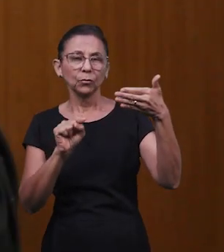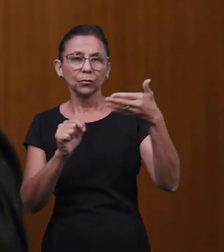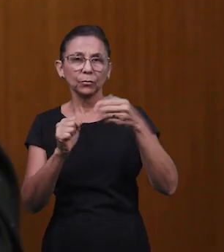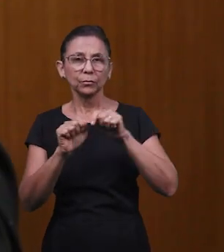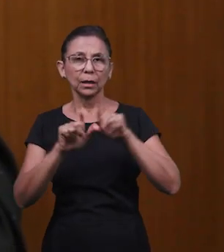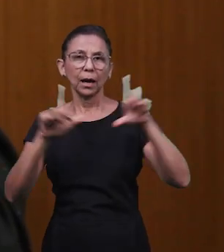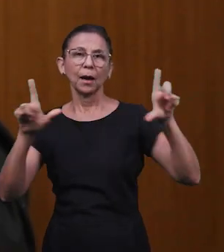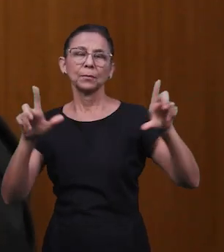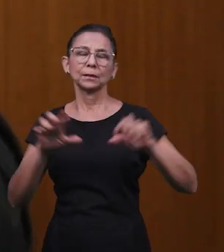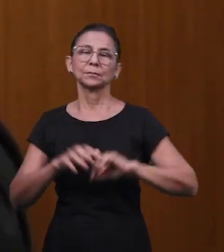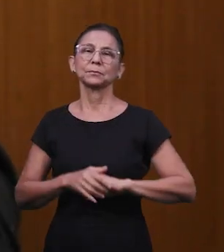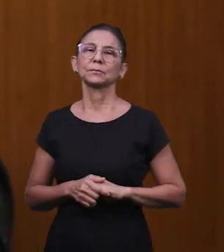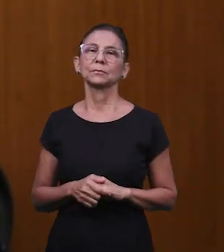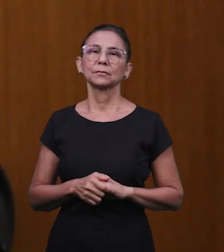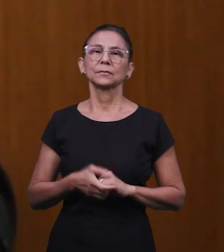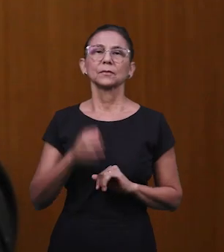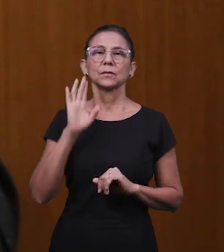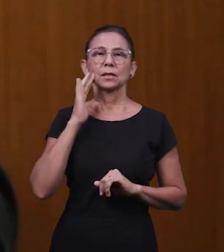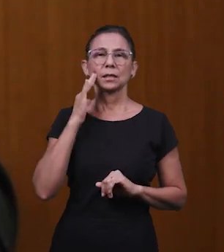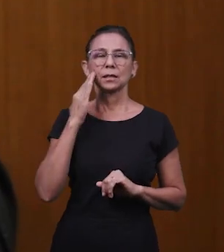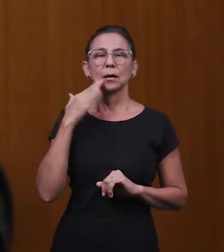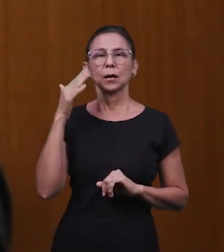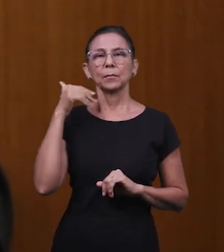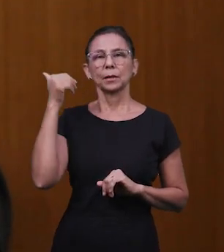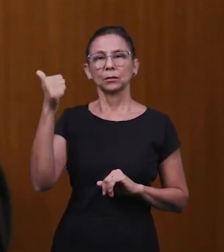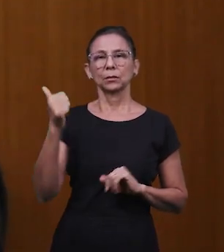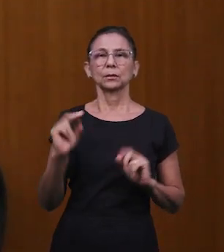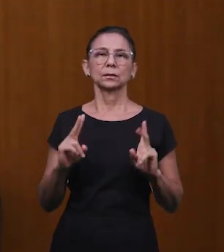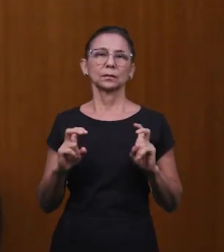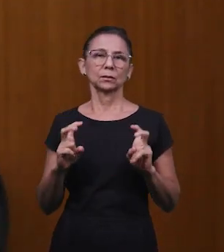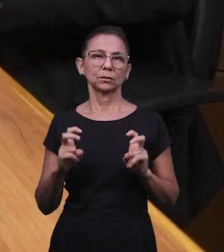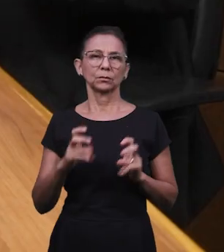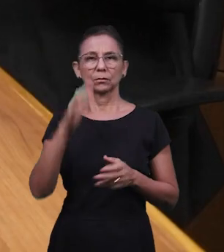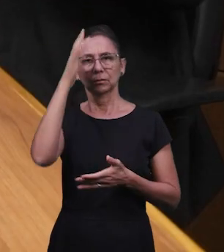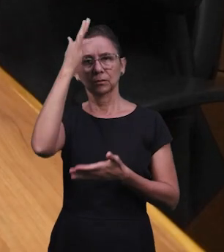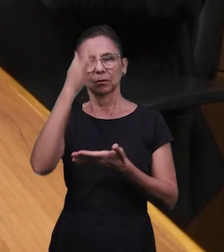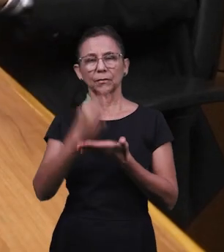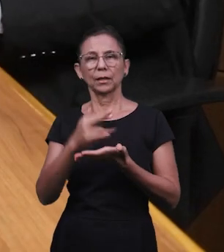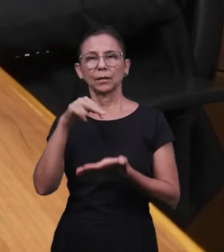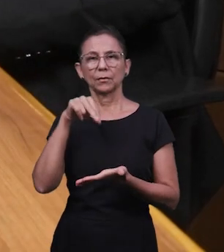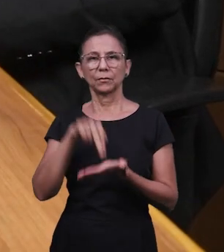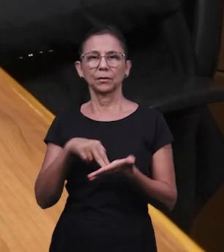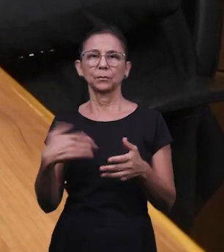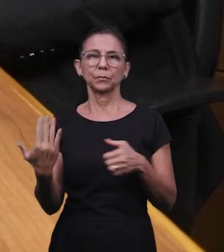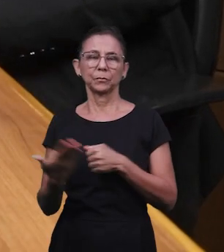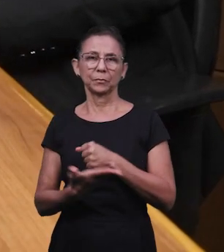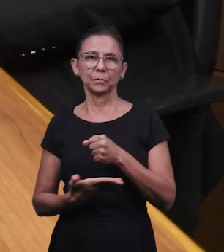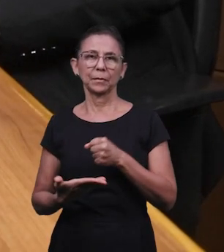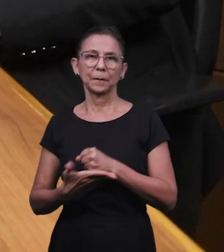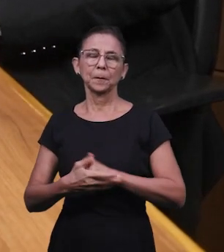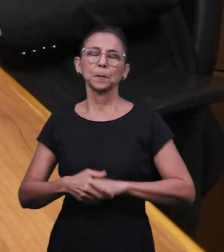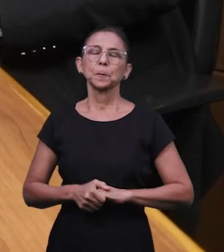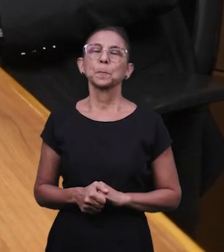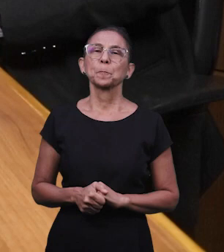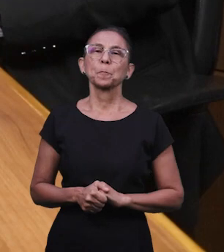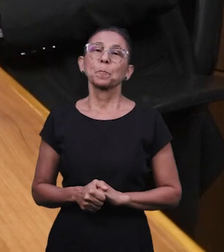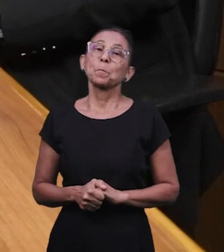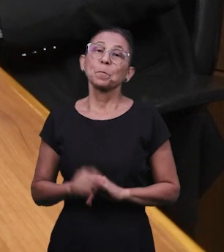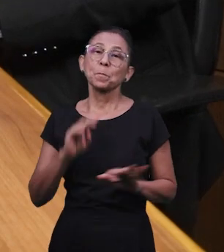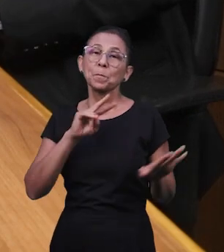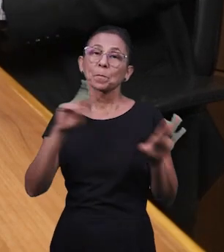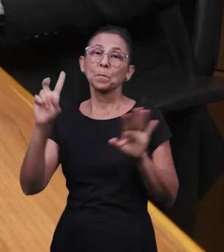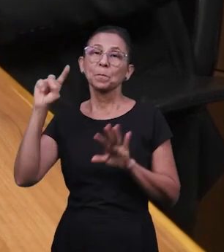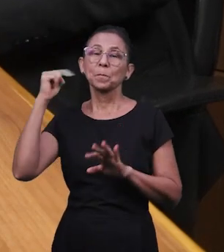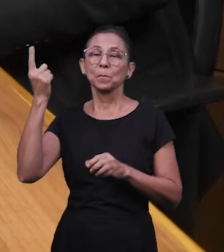para você entender melhor sobre esse assunto, fé, firme fundamento. E na semana que vem, se Deus quiser, a gente volta com